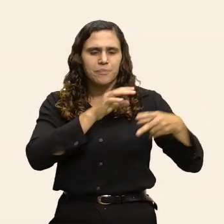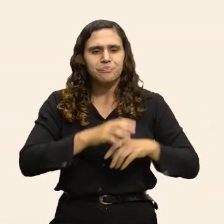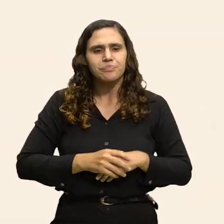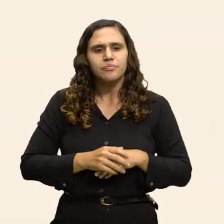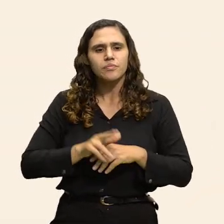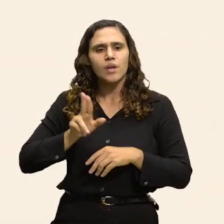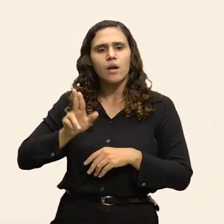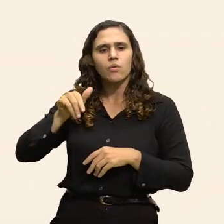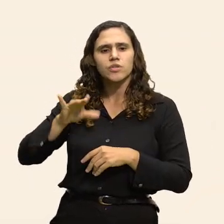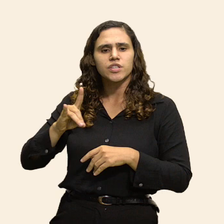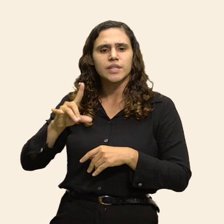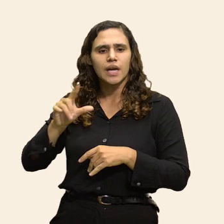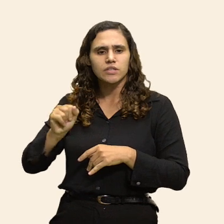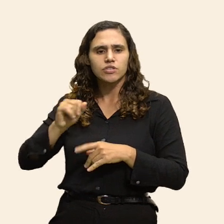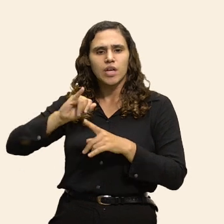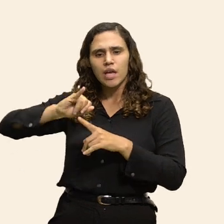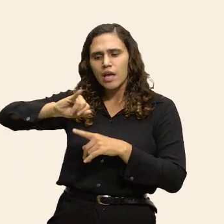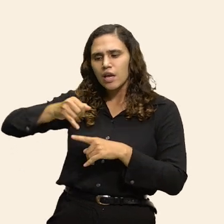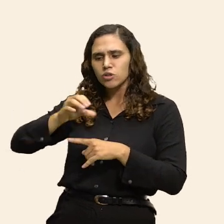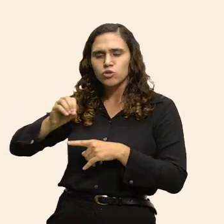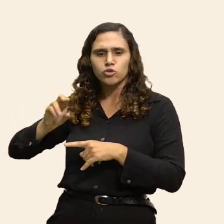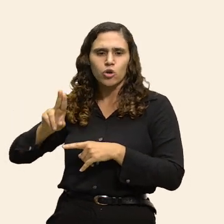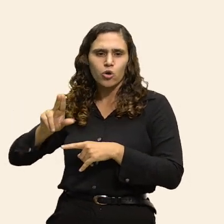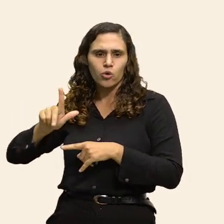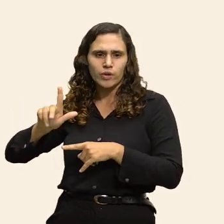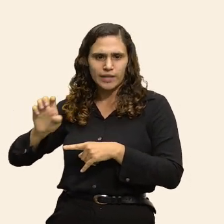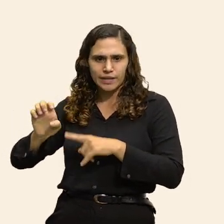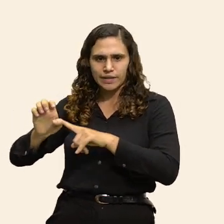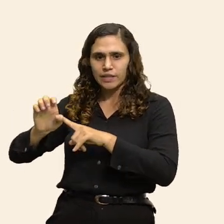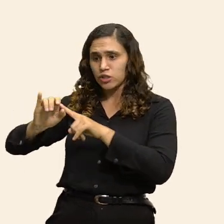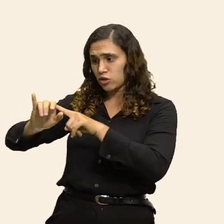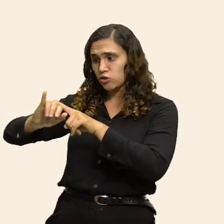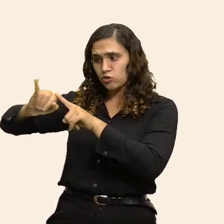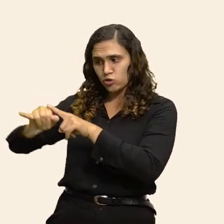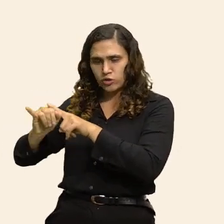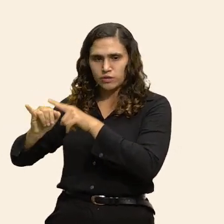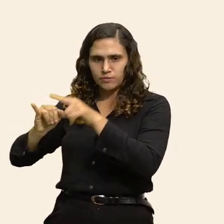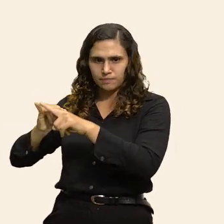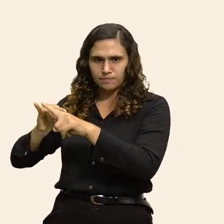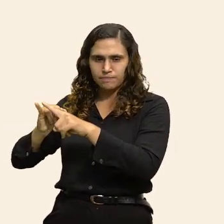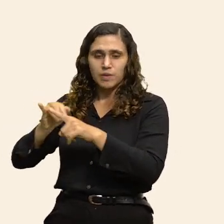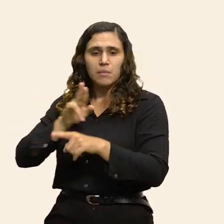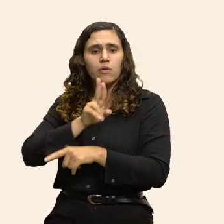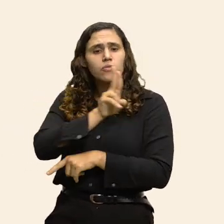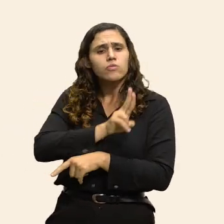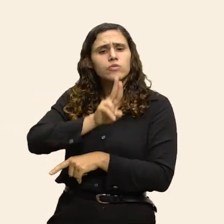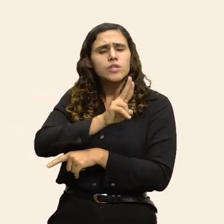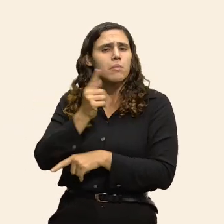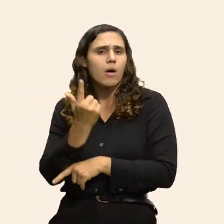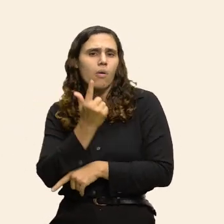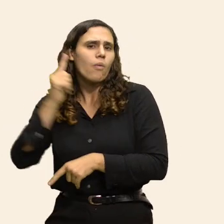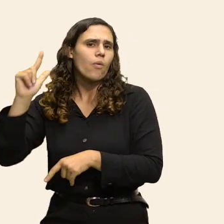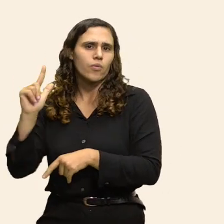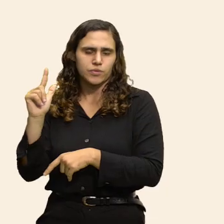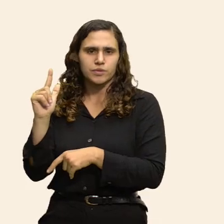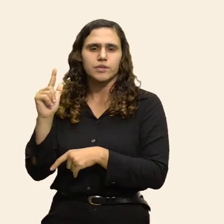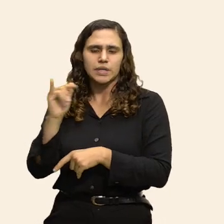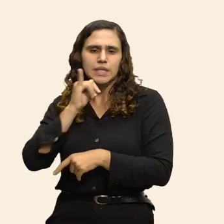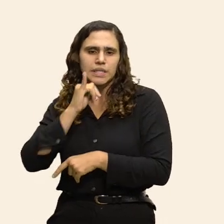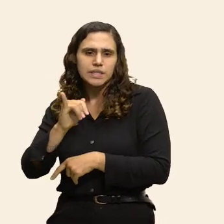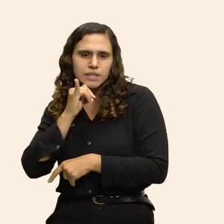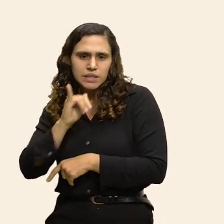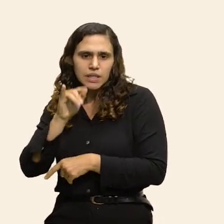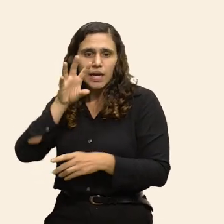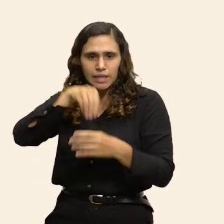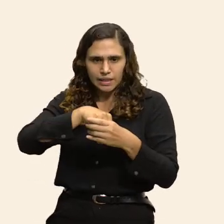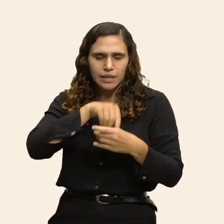calor, ela é em joule, porque calor é energia, e joule é a unidade de energia. Só que nós vamos utilizar uma outra unidade de energia